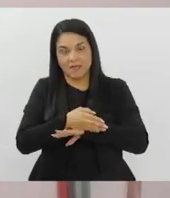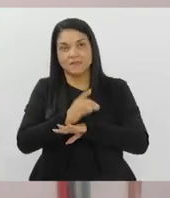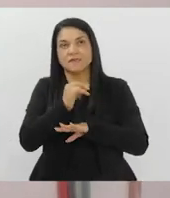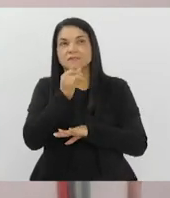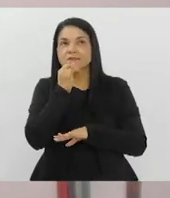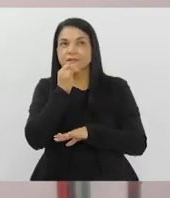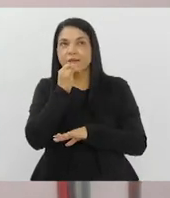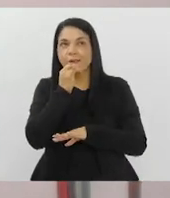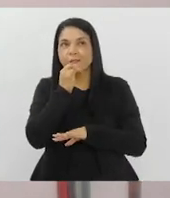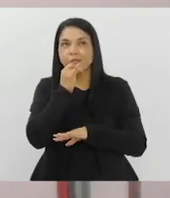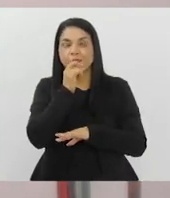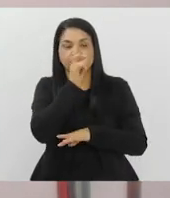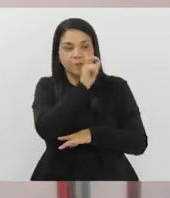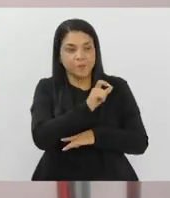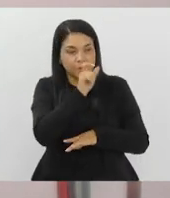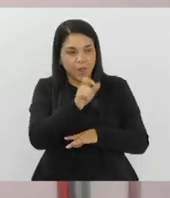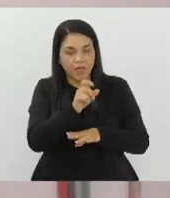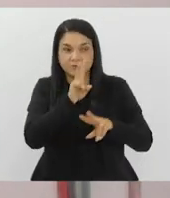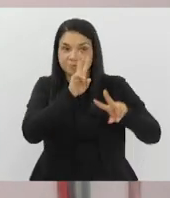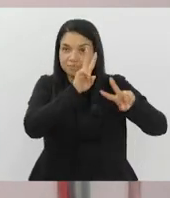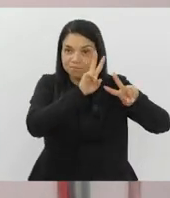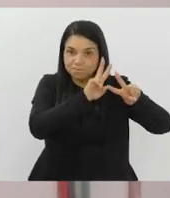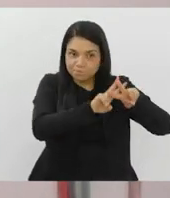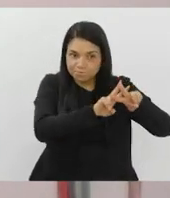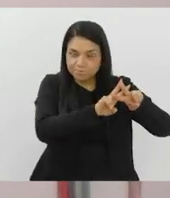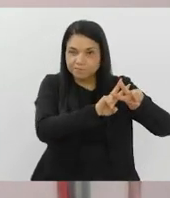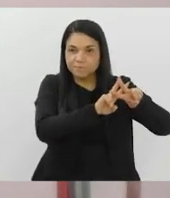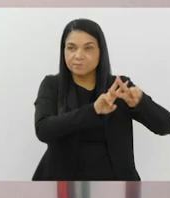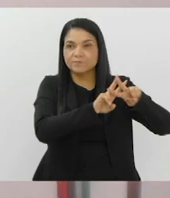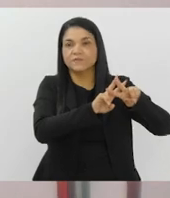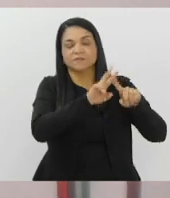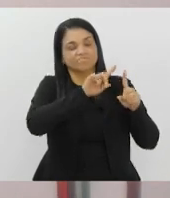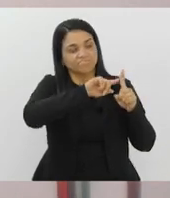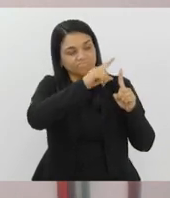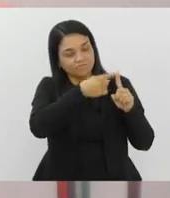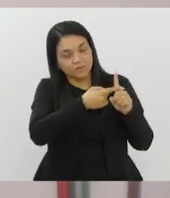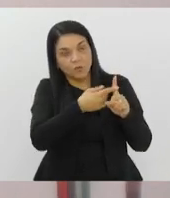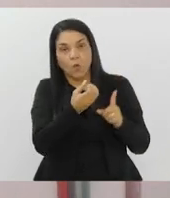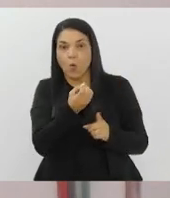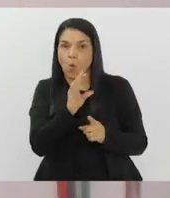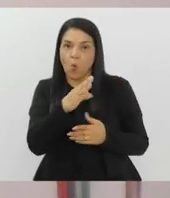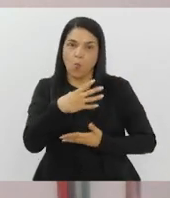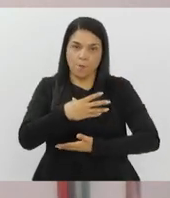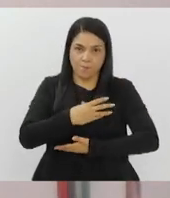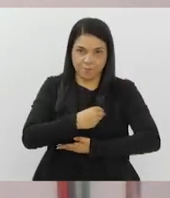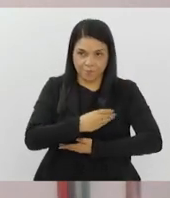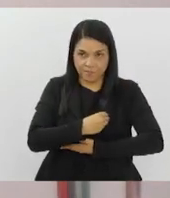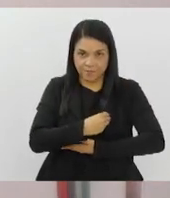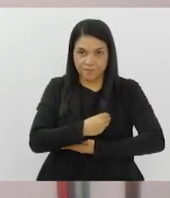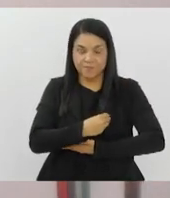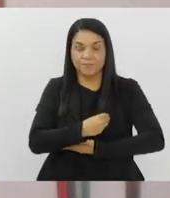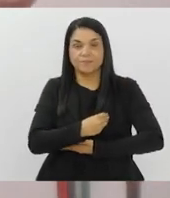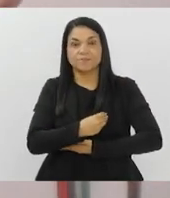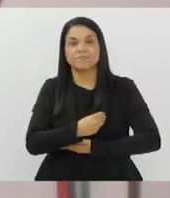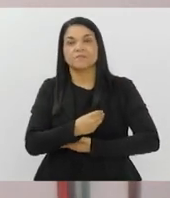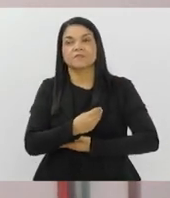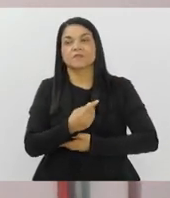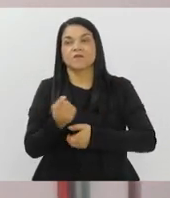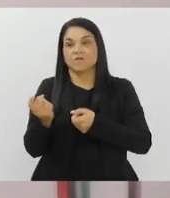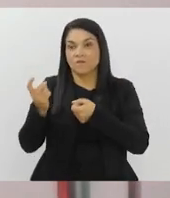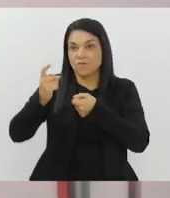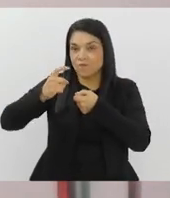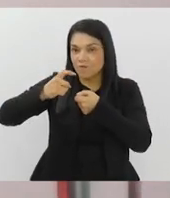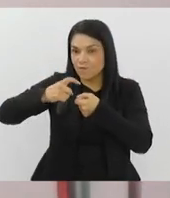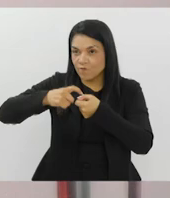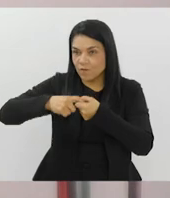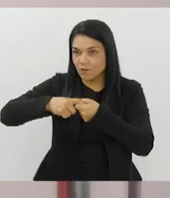das mulheres que já estão condenadas, estão gestantes ou lactantes, e aí, inclusive, retomando uma